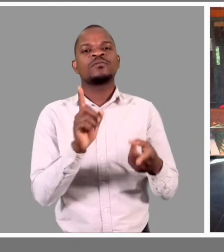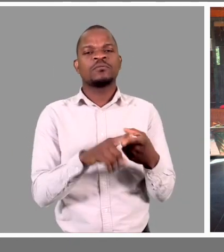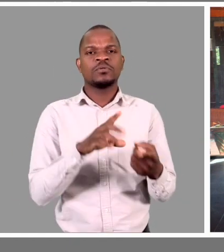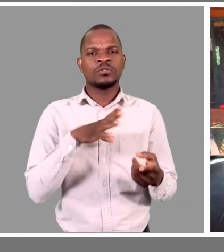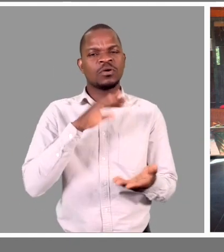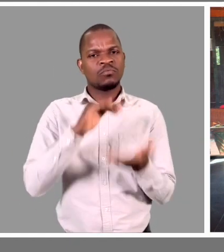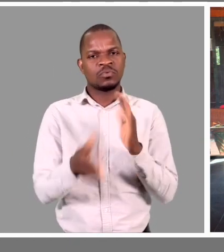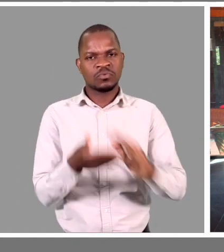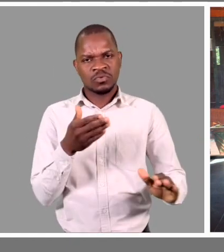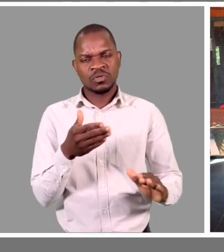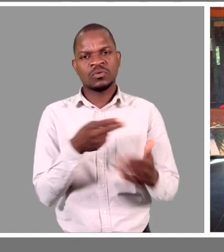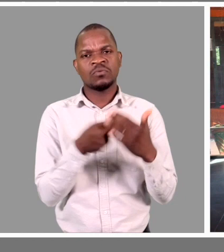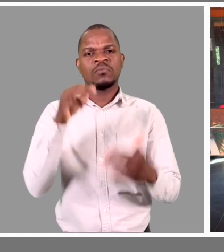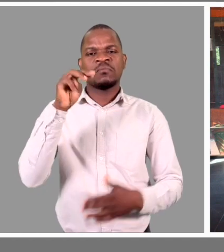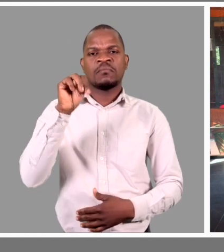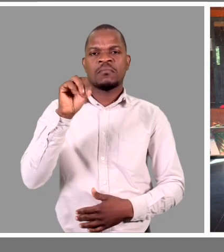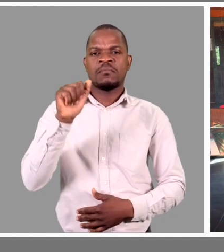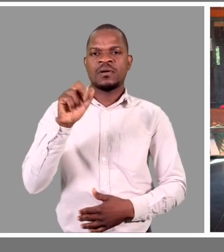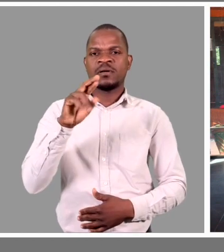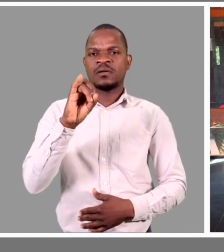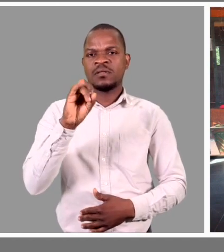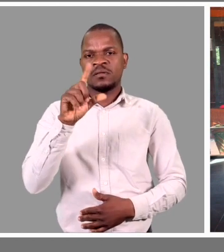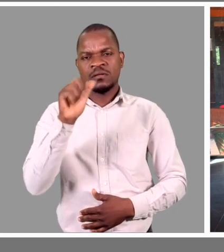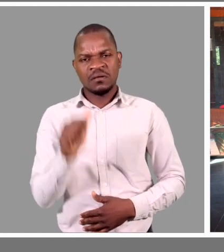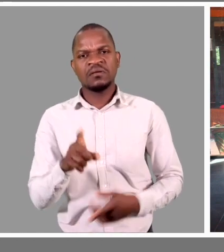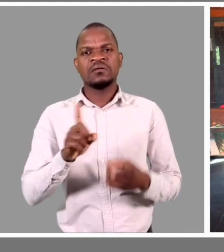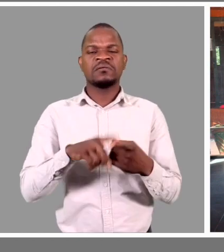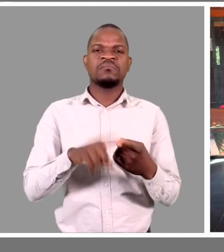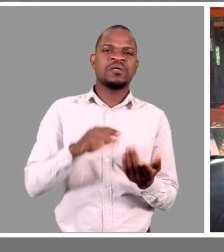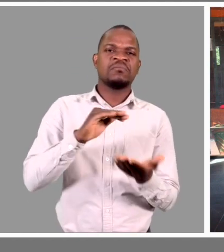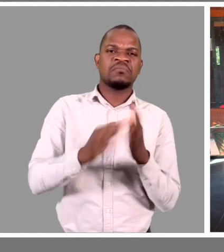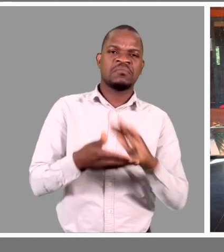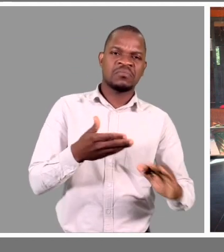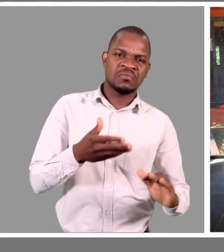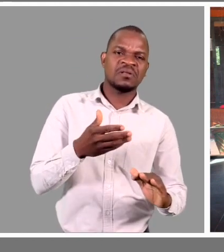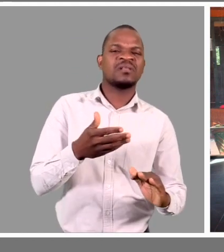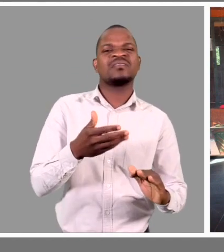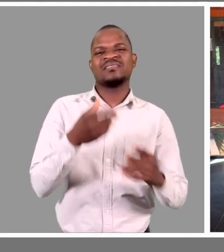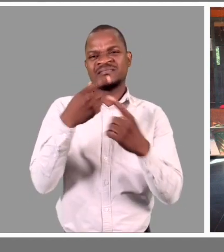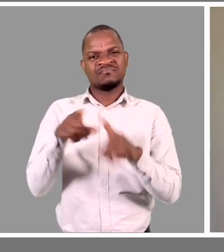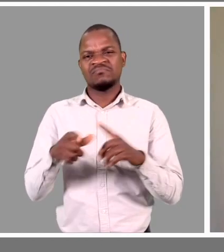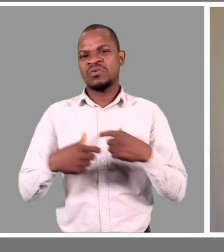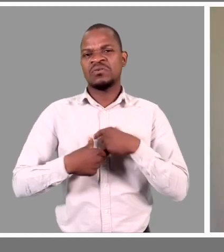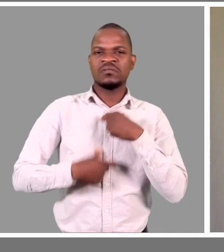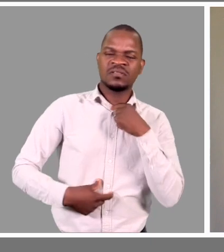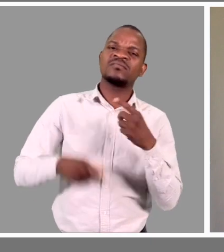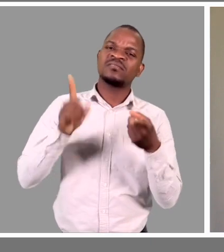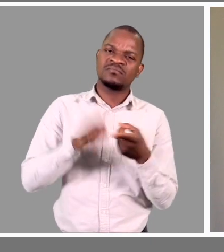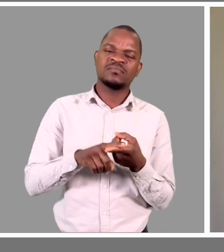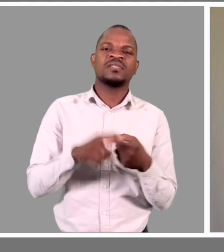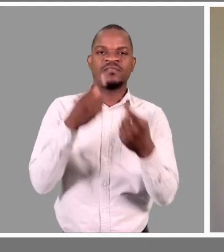professores, Doutora Marília, a Esther, o professor Cércio, a professora Joana e